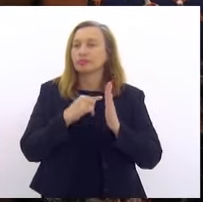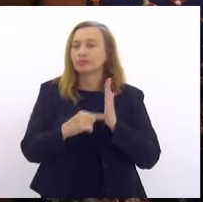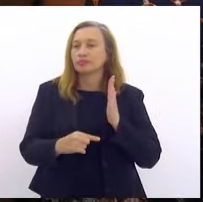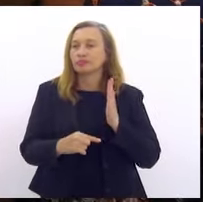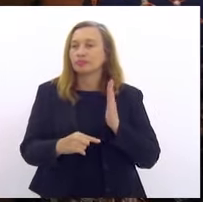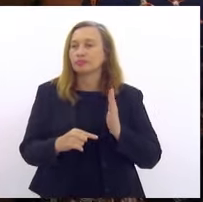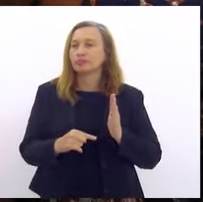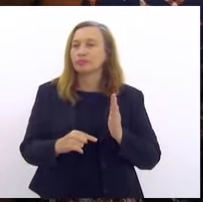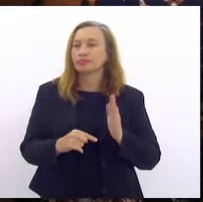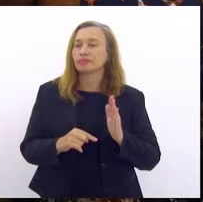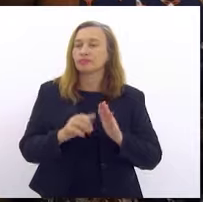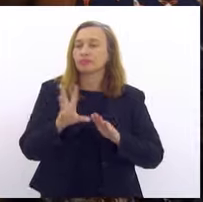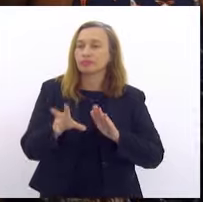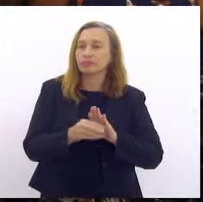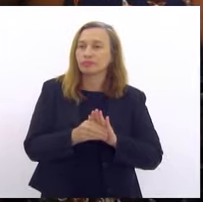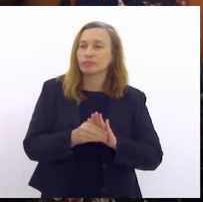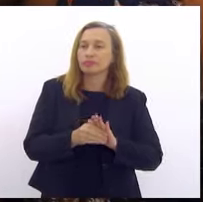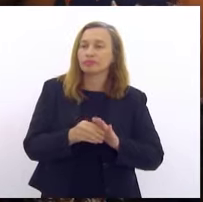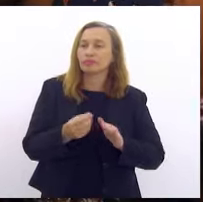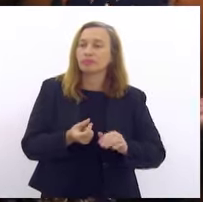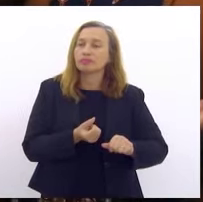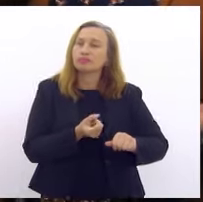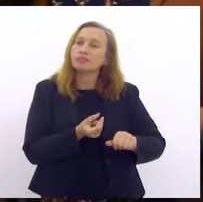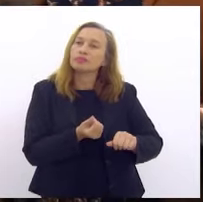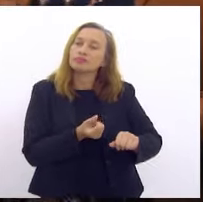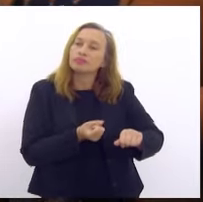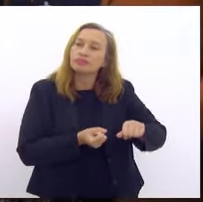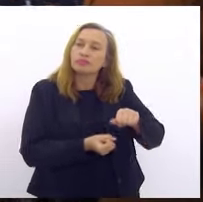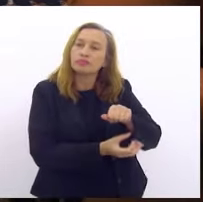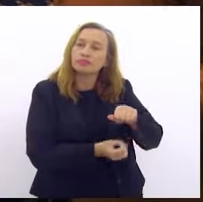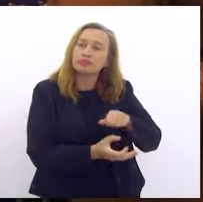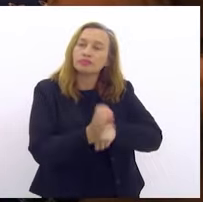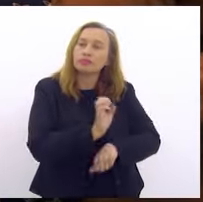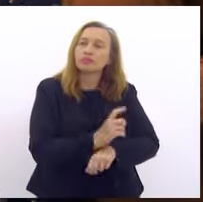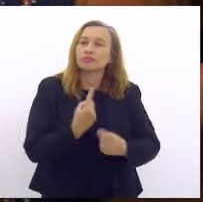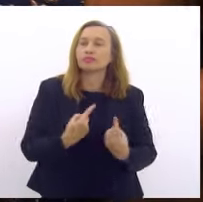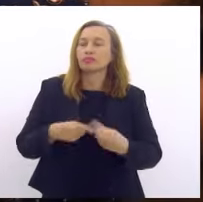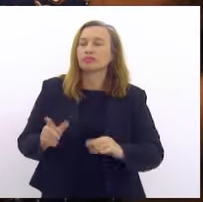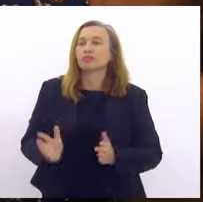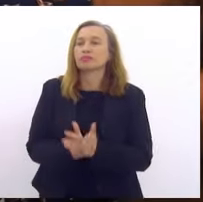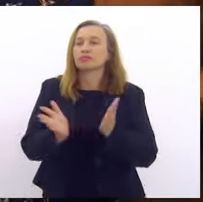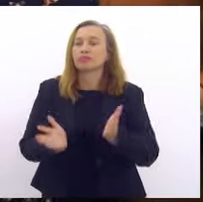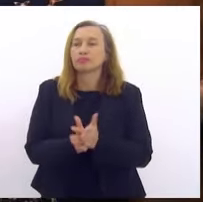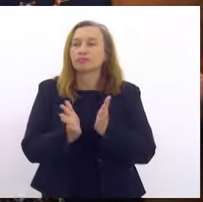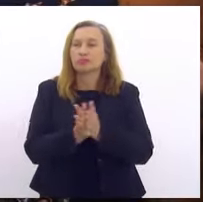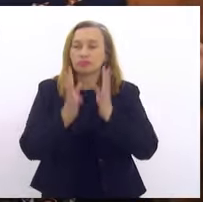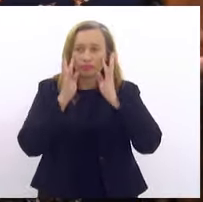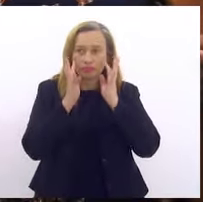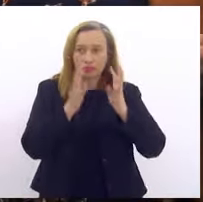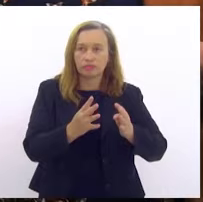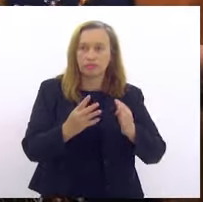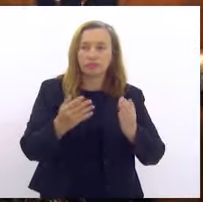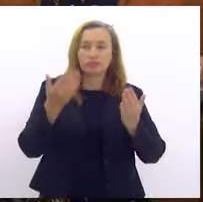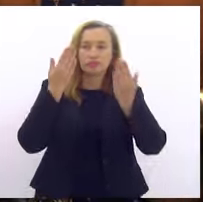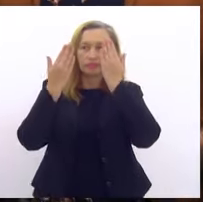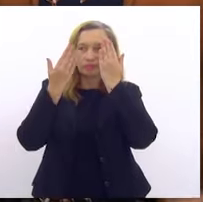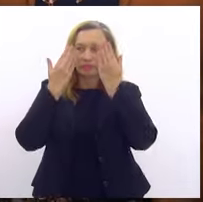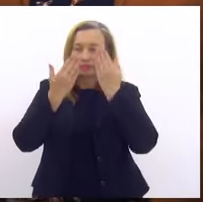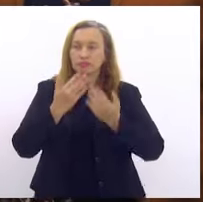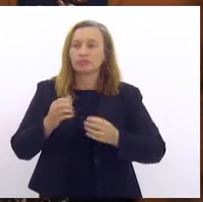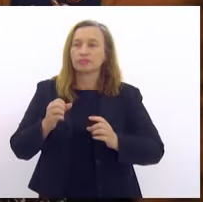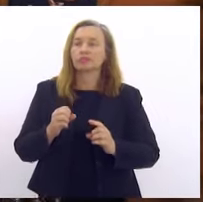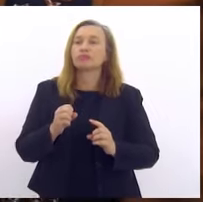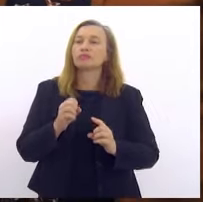à emenda do Fundo Estadual de Combate à Pobreza, que garantia o financiamento da rede de atenção psicossocial.